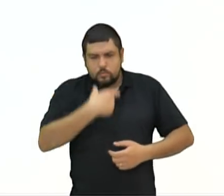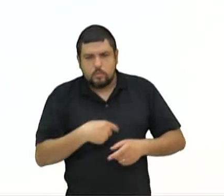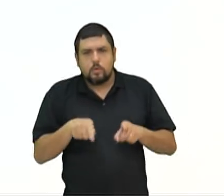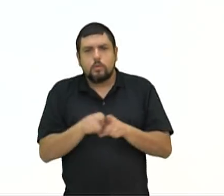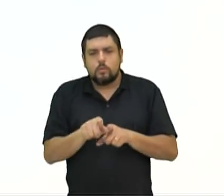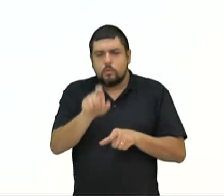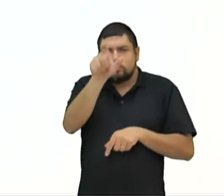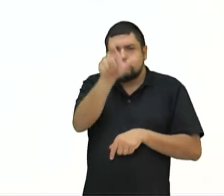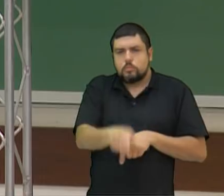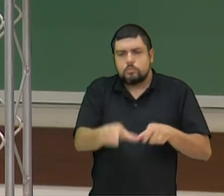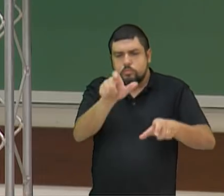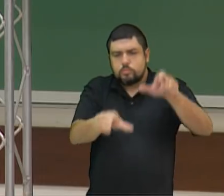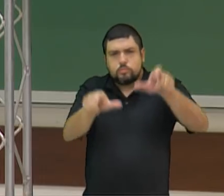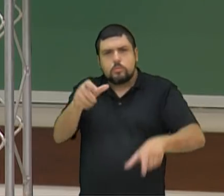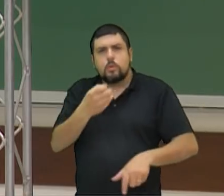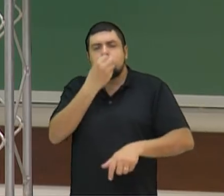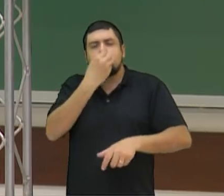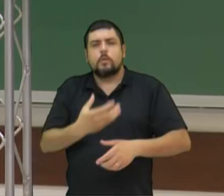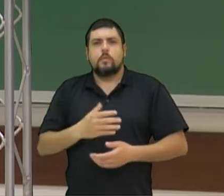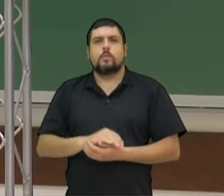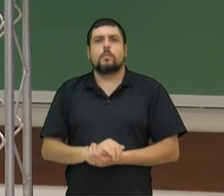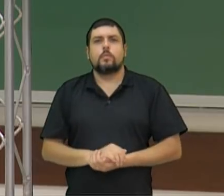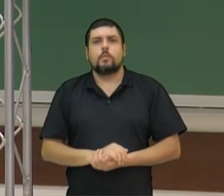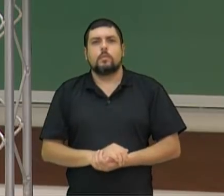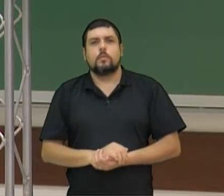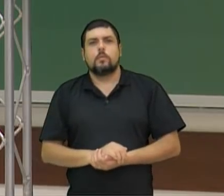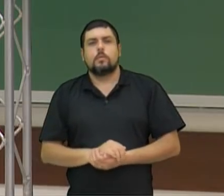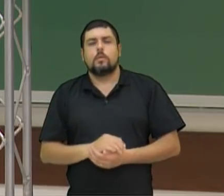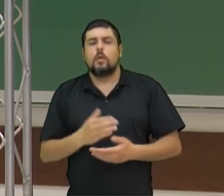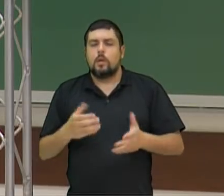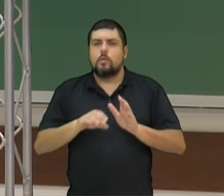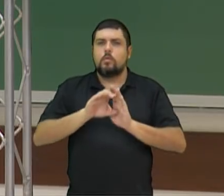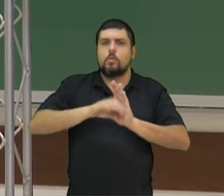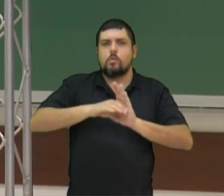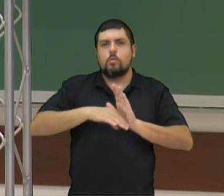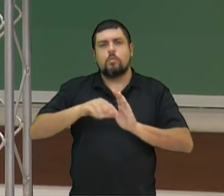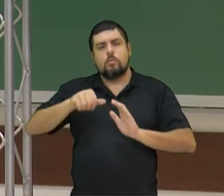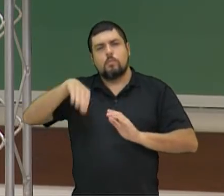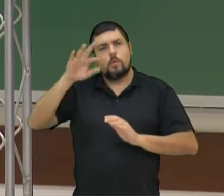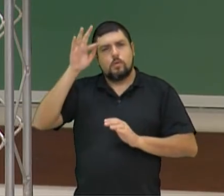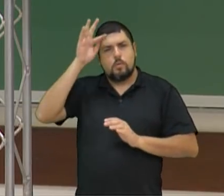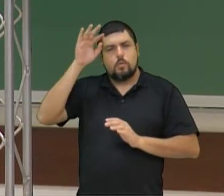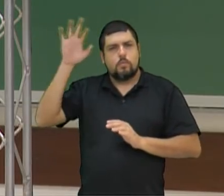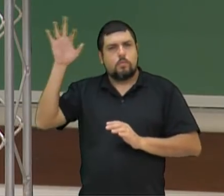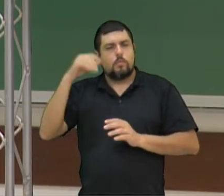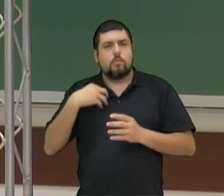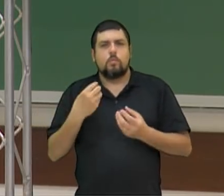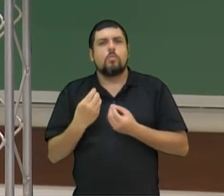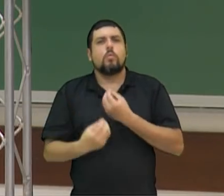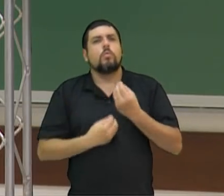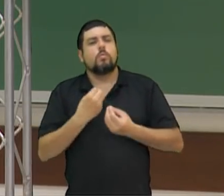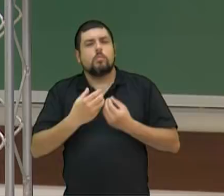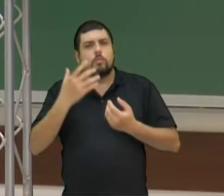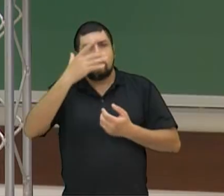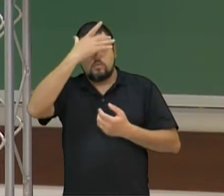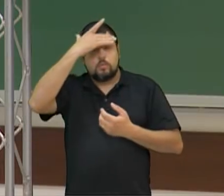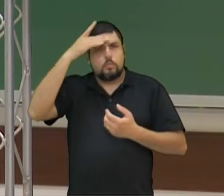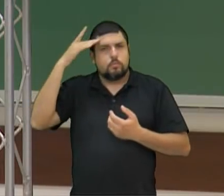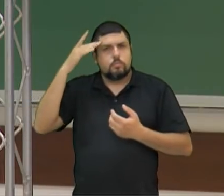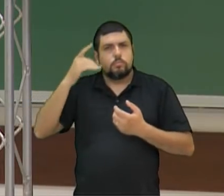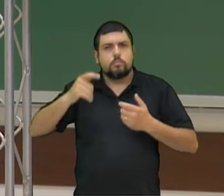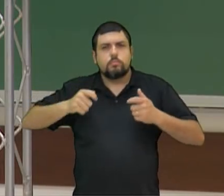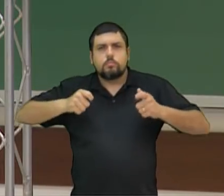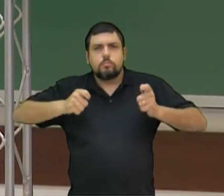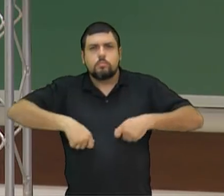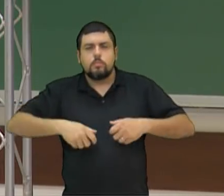a gente tem um conceito um pouco mais filosófico a respeito do que sejam essas diferenças. Como que as pessoas podem exercitar a prática